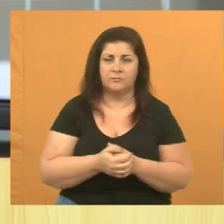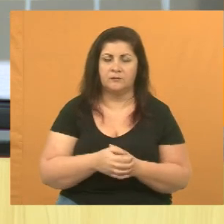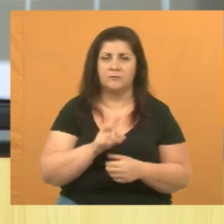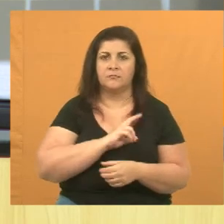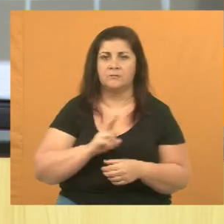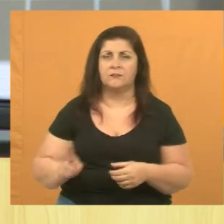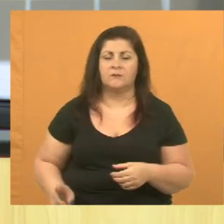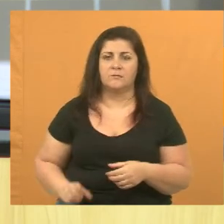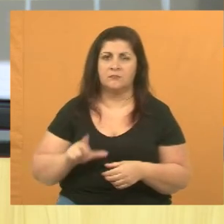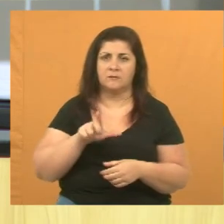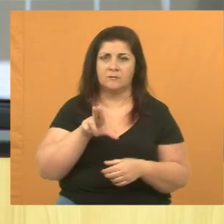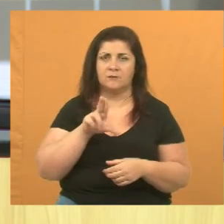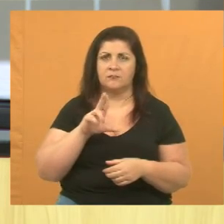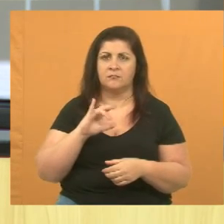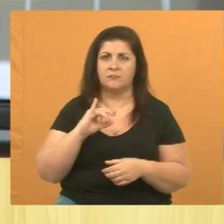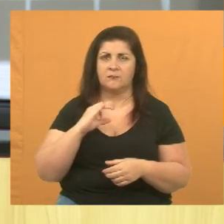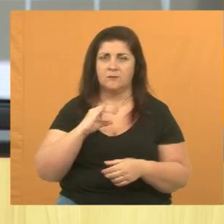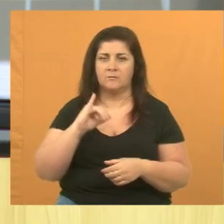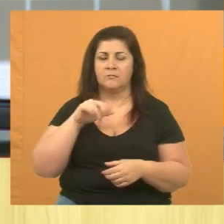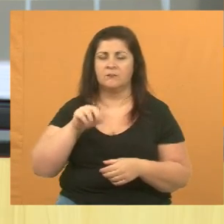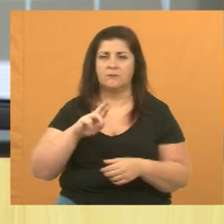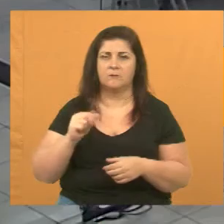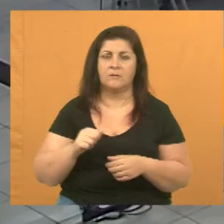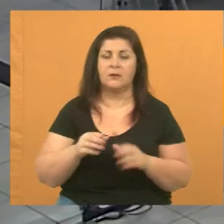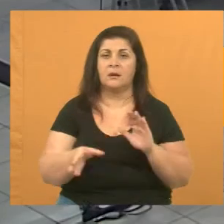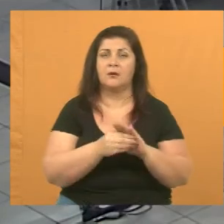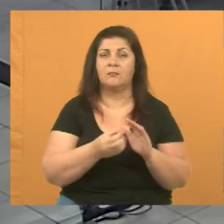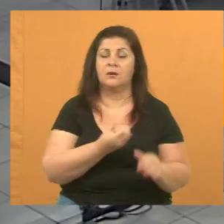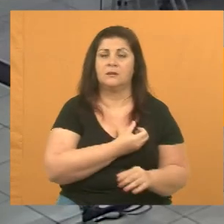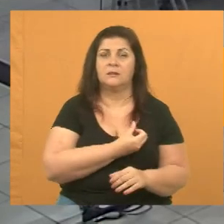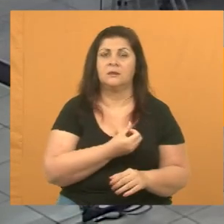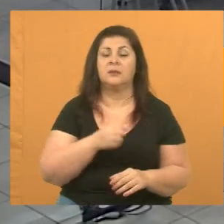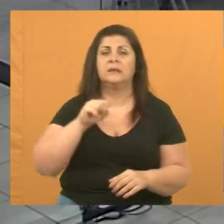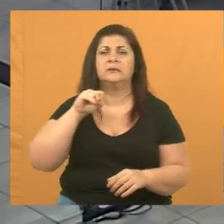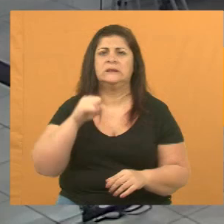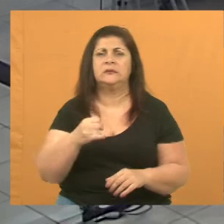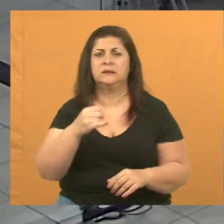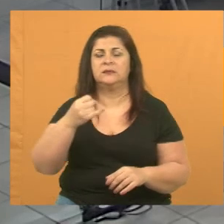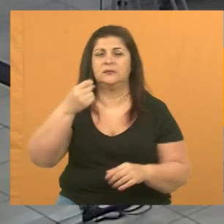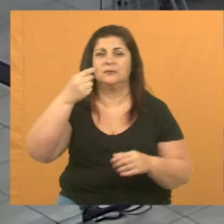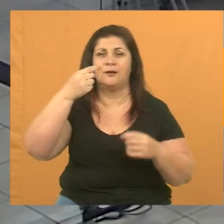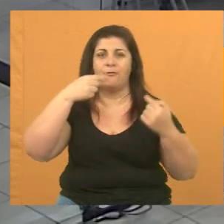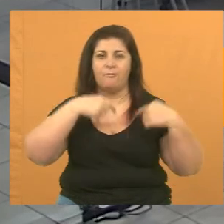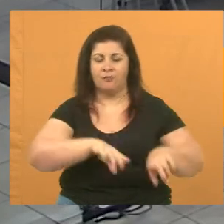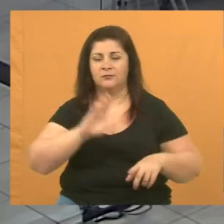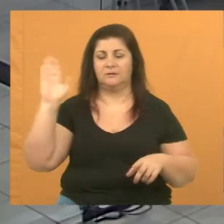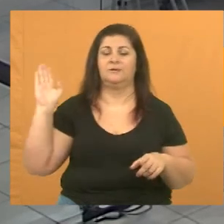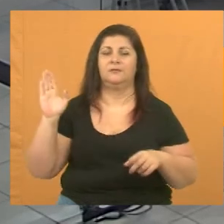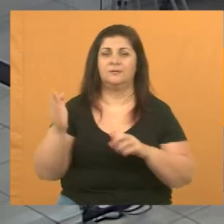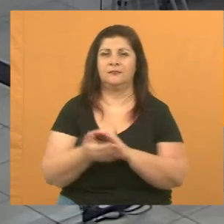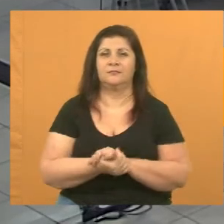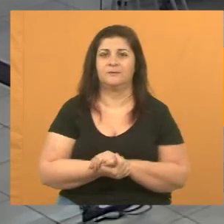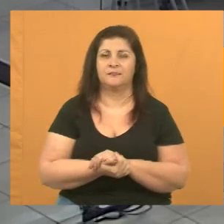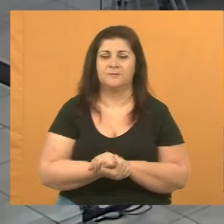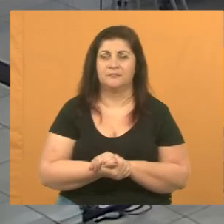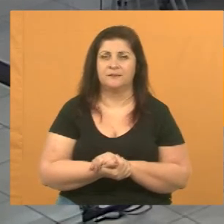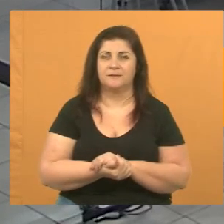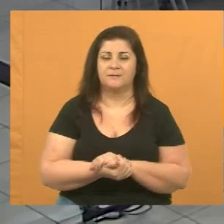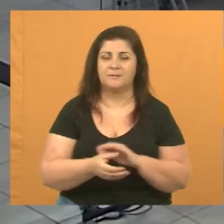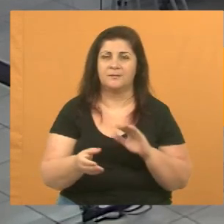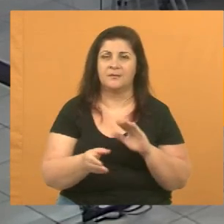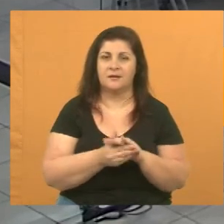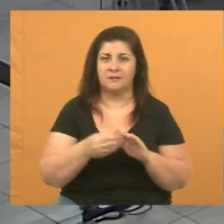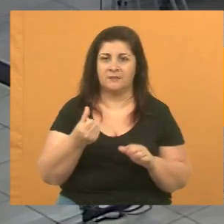Lucimar Ponciano. Emenda 06 em votação. Os que forem contrários, que se manifestem levantando o braço. Emenda